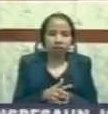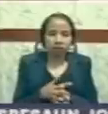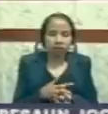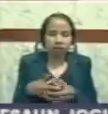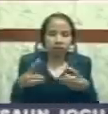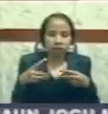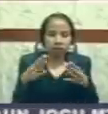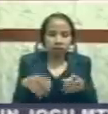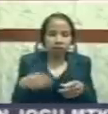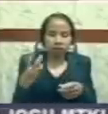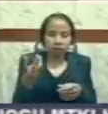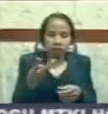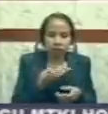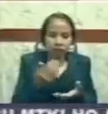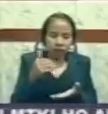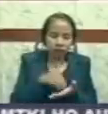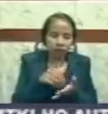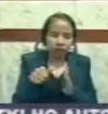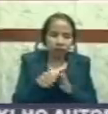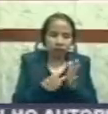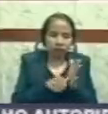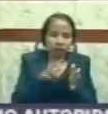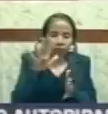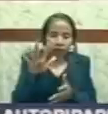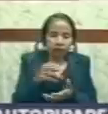Senhores deputados, cita fila fale ba artigo 5º.